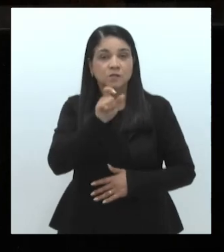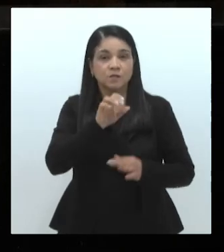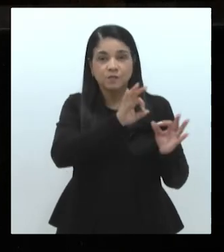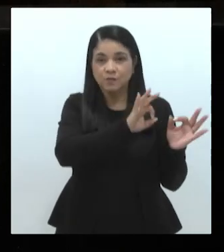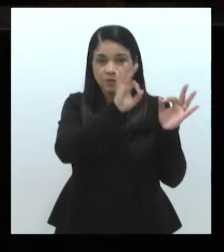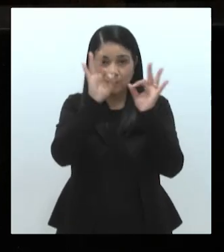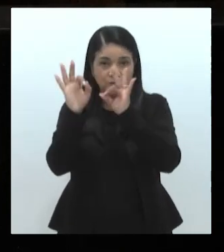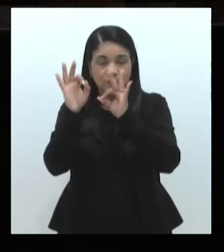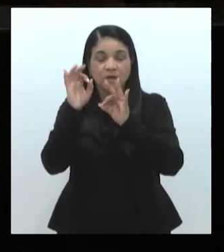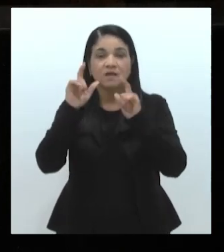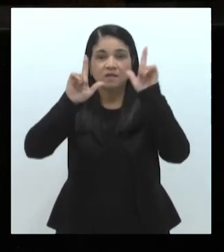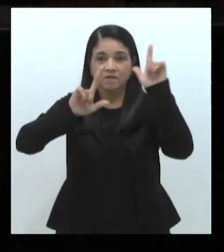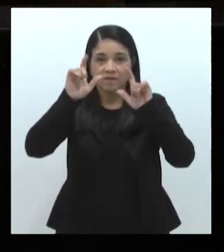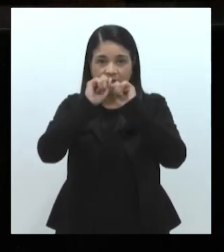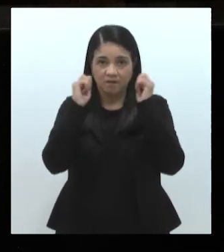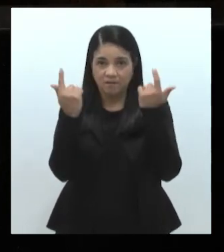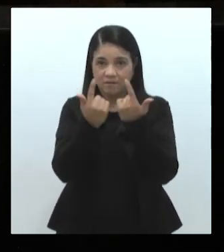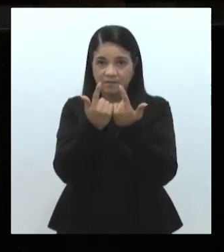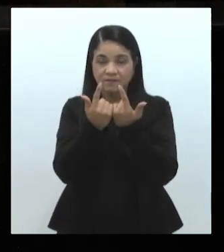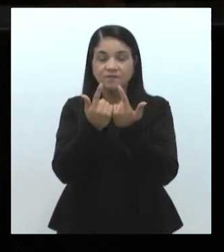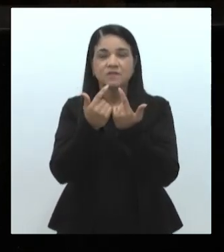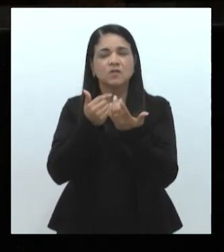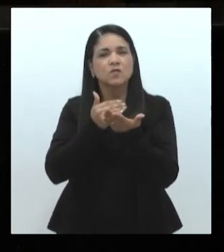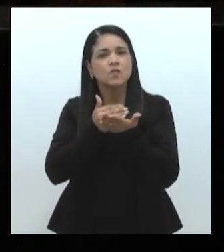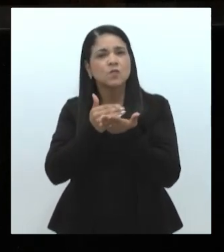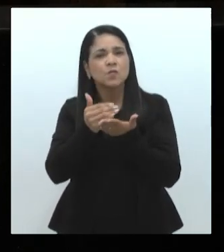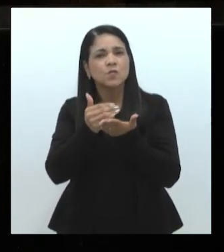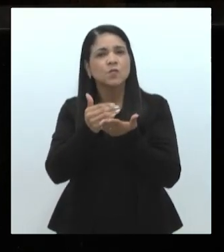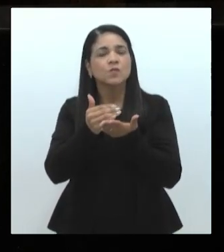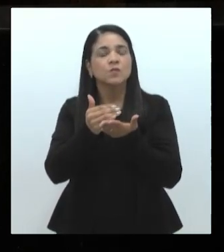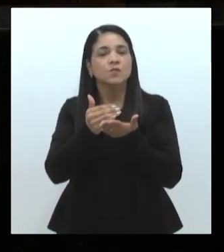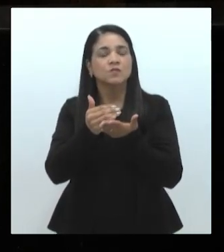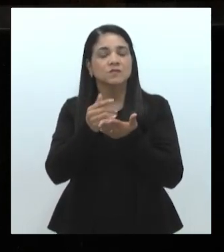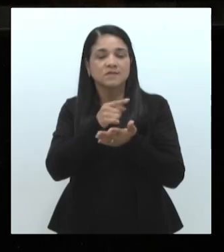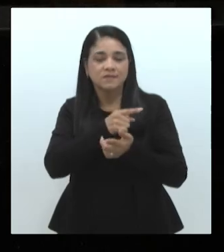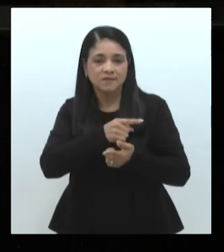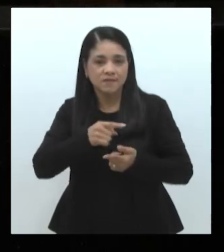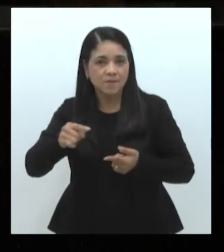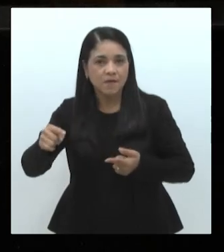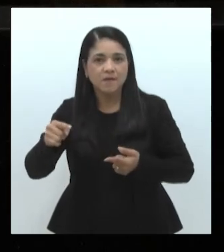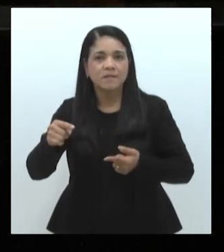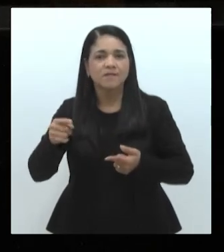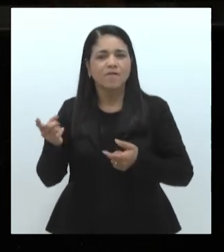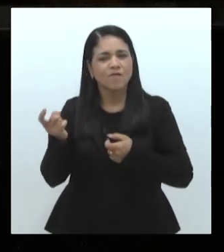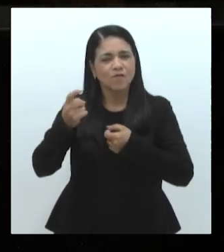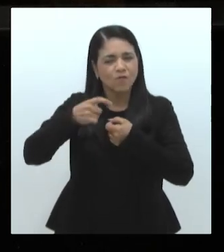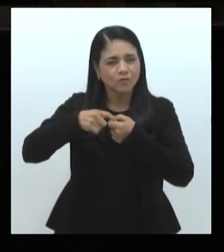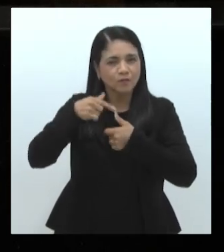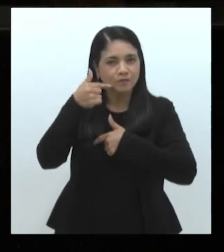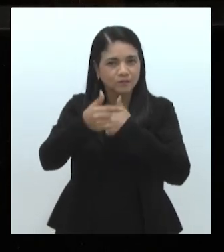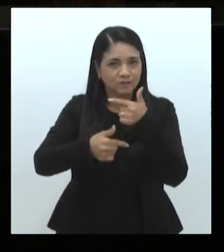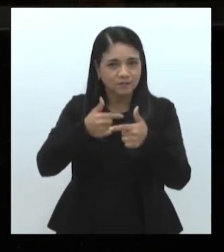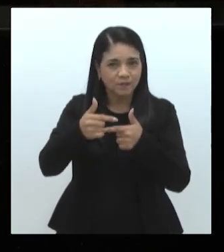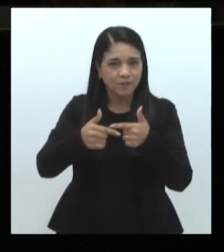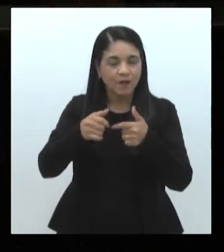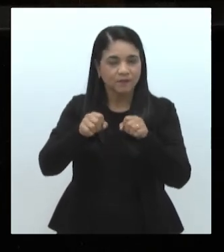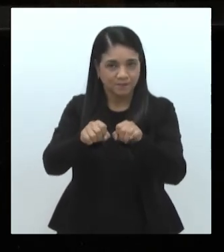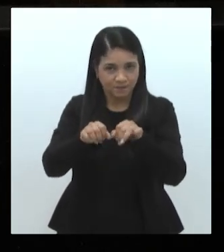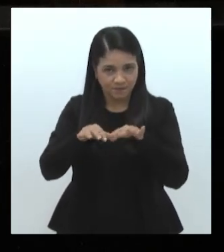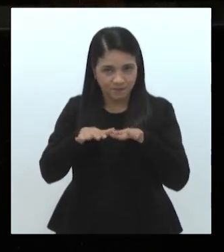TV Alerj. Eu quero começar essa semana que a gente está voltando à atividade aqui no